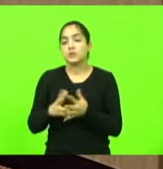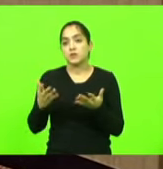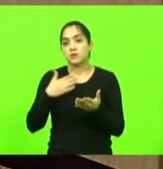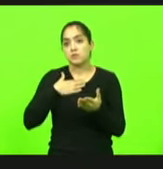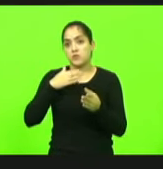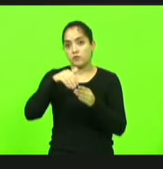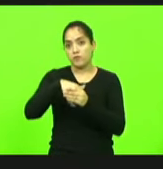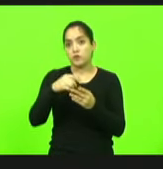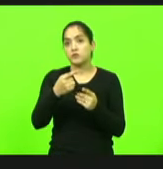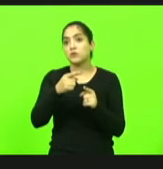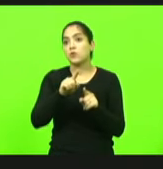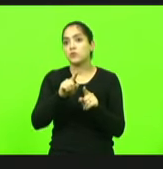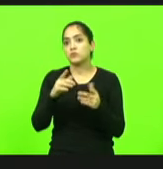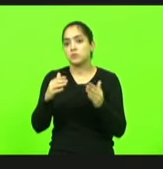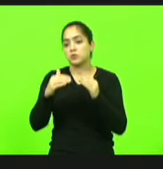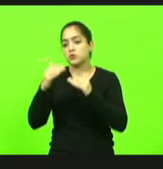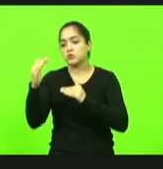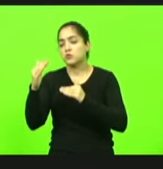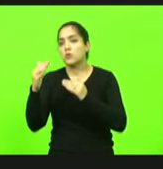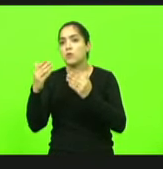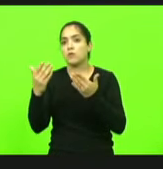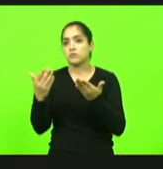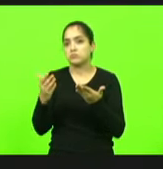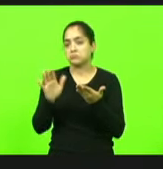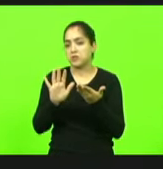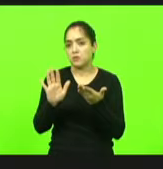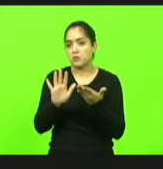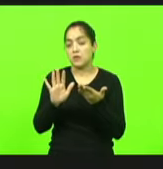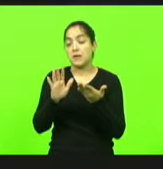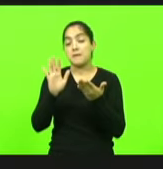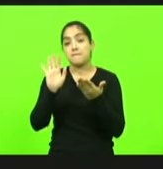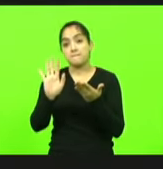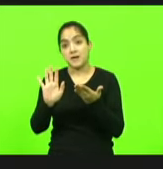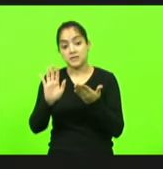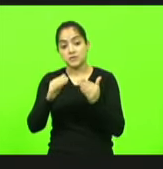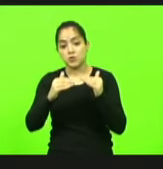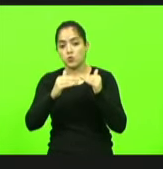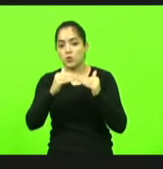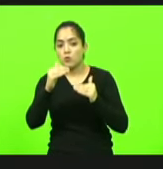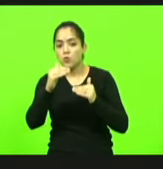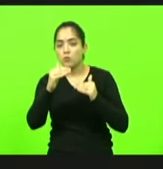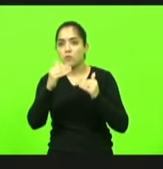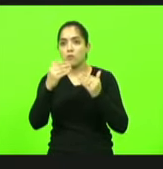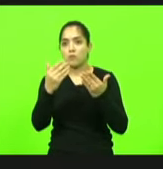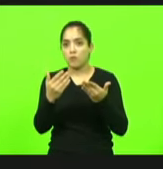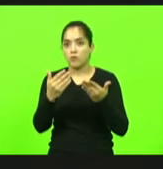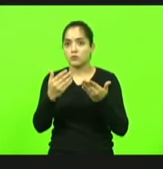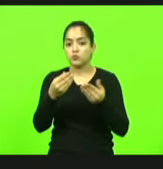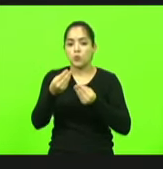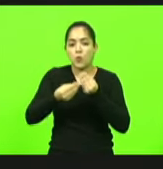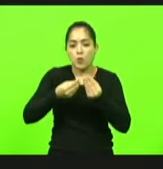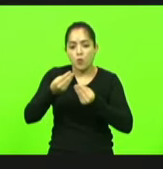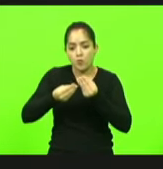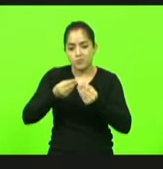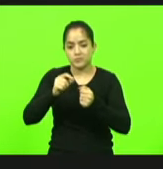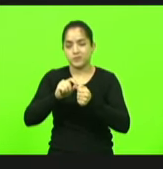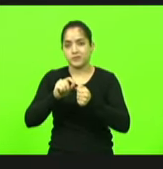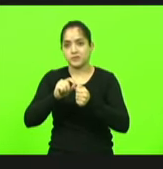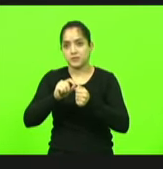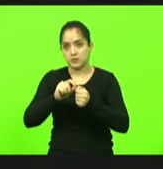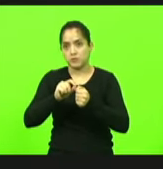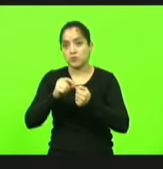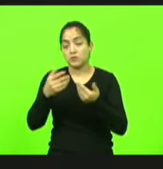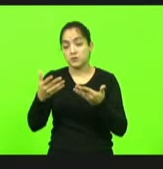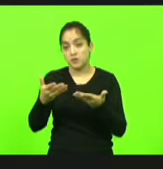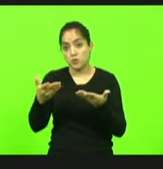será contrário, não porque discordo dos fins, mas porque discordo aqui dos meios. Então, por isso, quero deixar